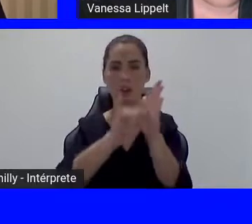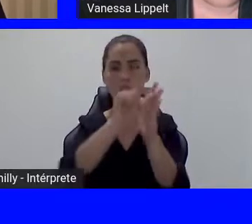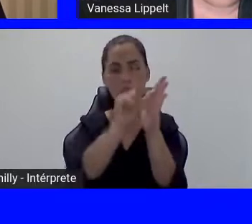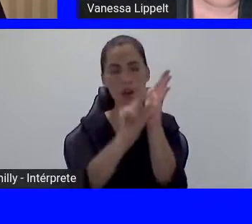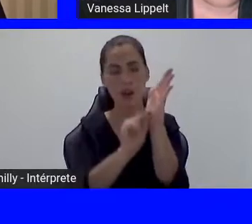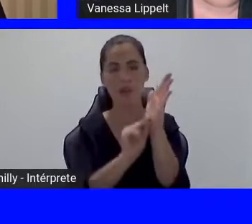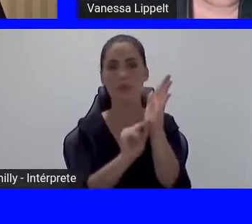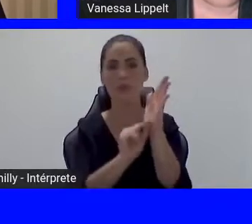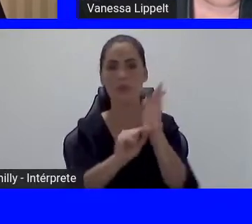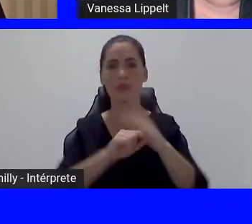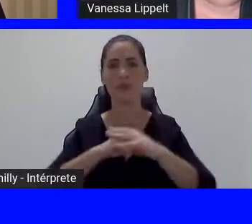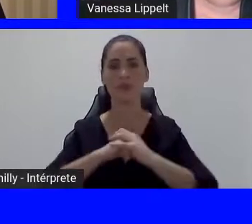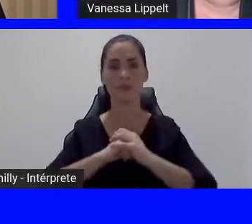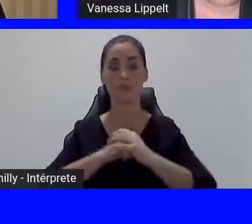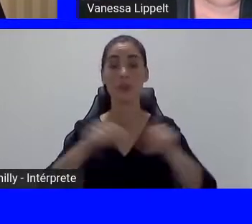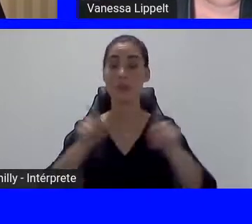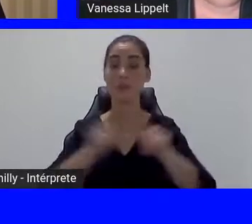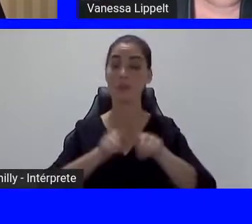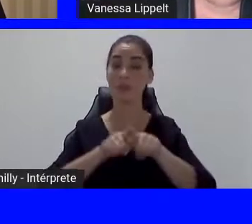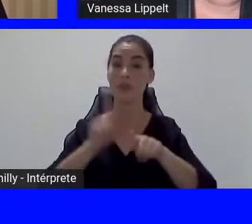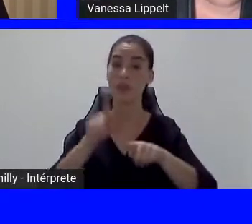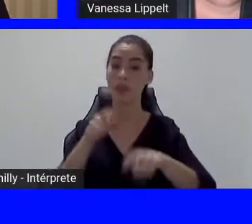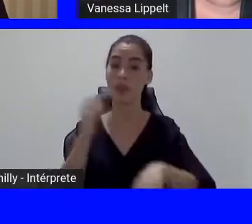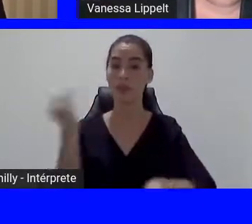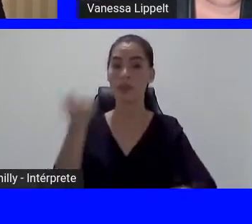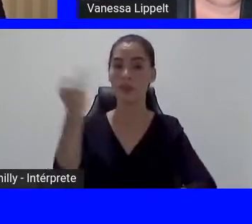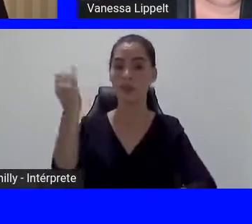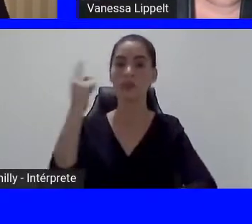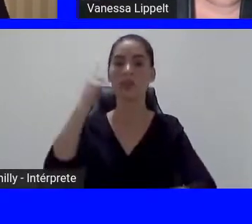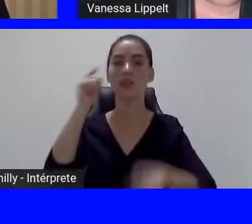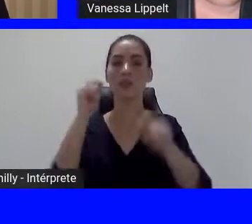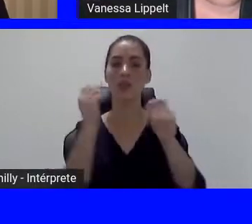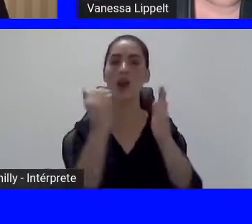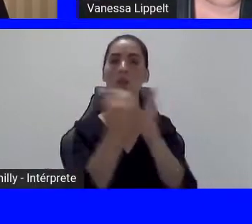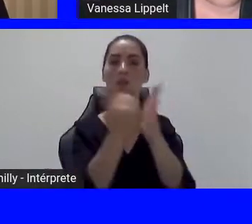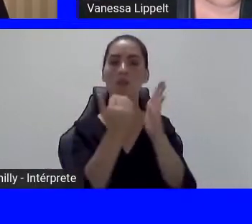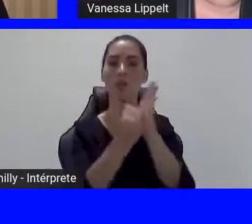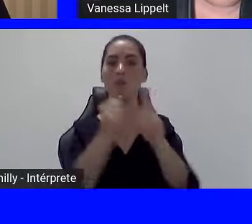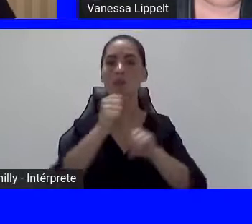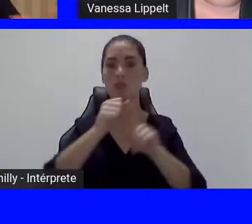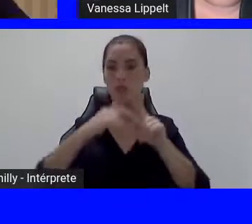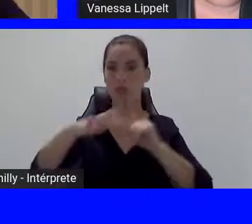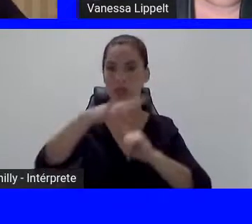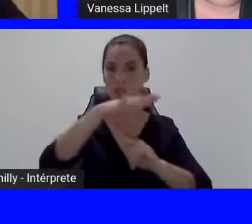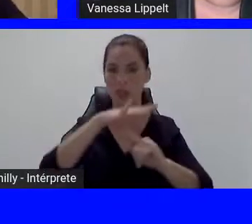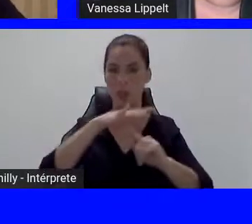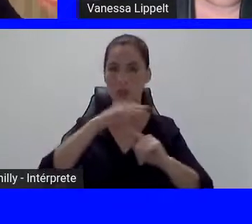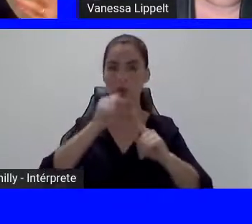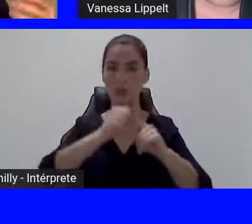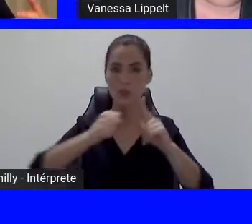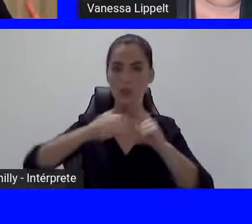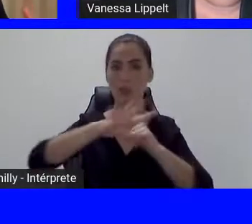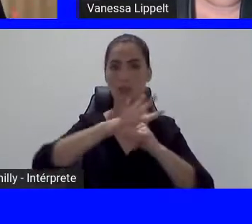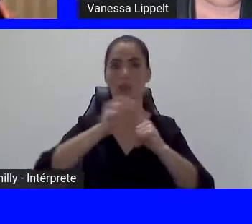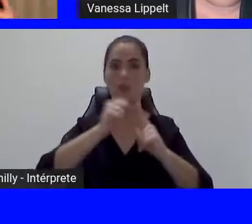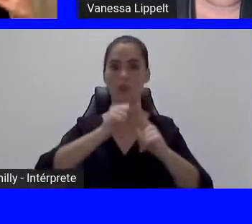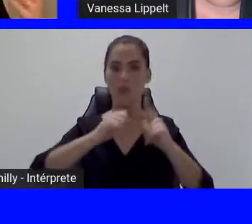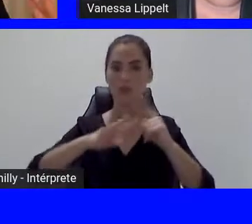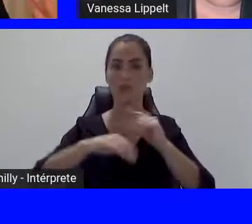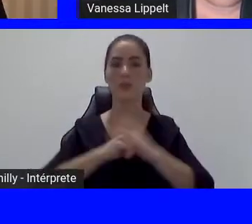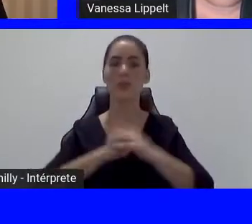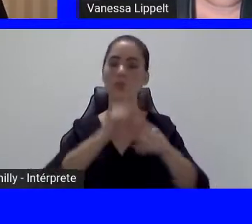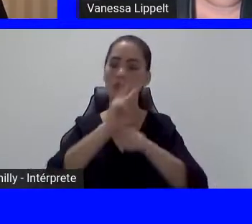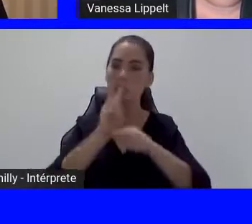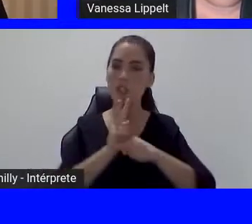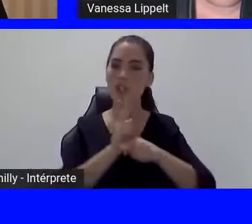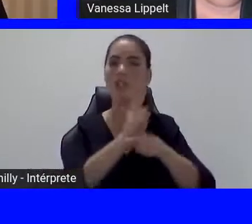De um outro lado, é muito importante lembrar de novo dos programas sociais. Enquanto a gente protege as minorias, chamar a iniciativa privada em